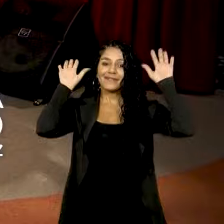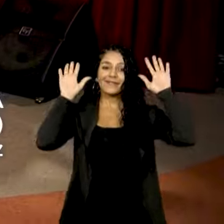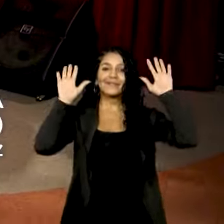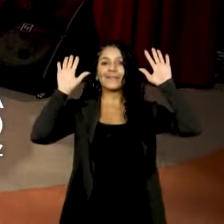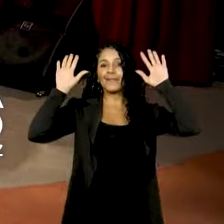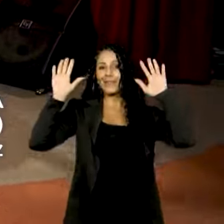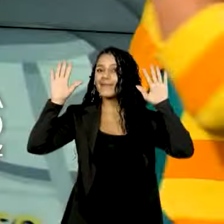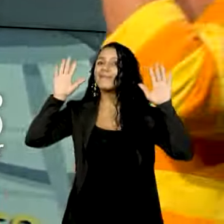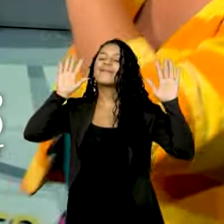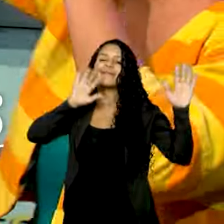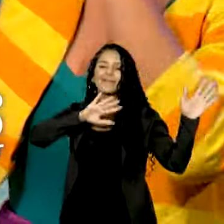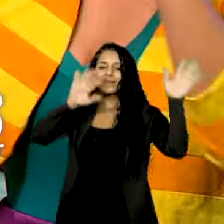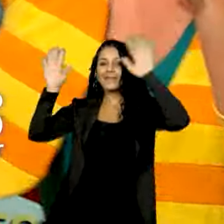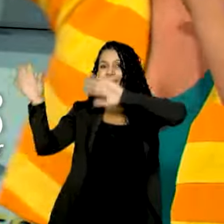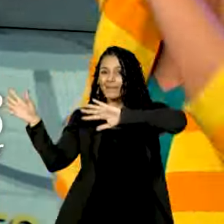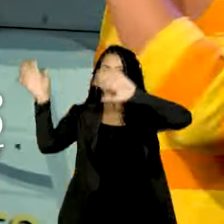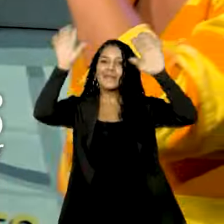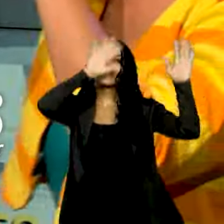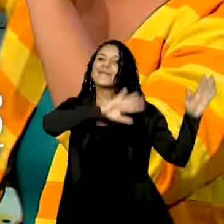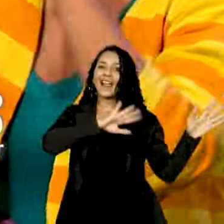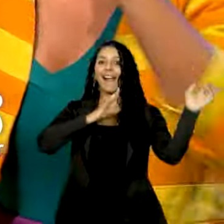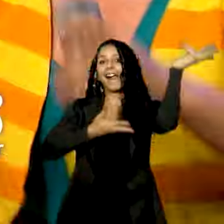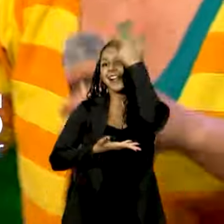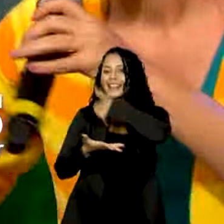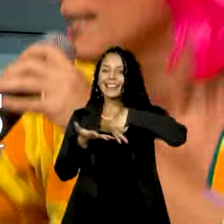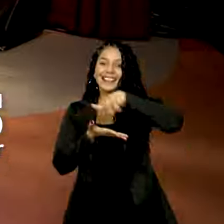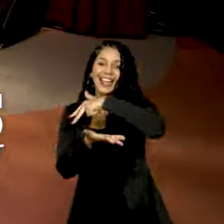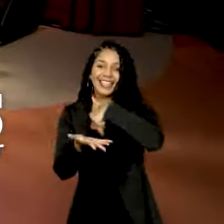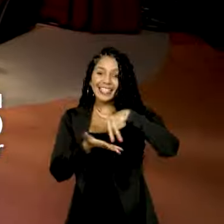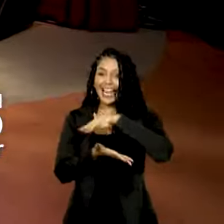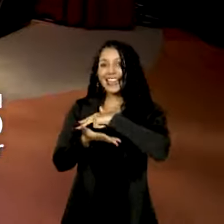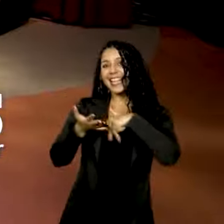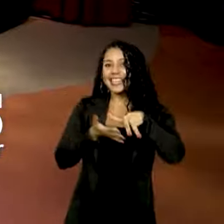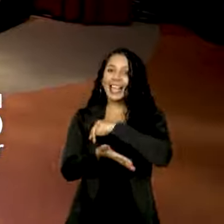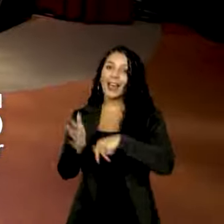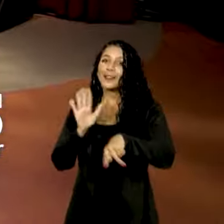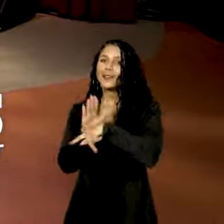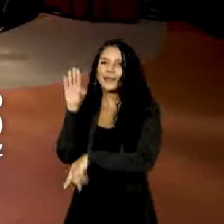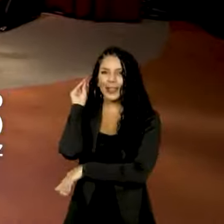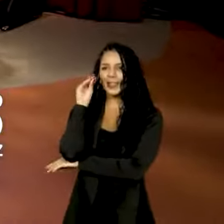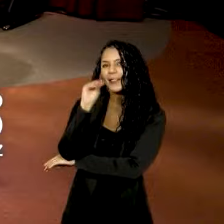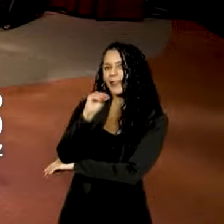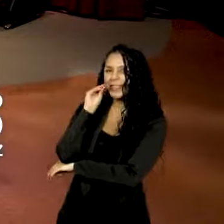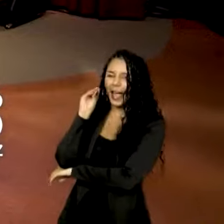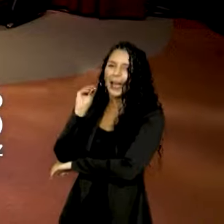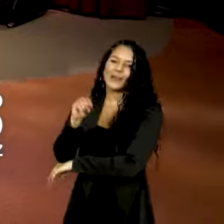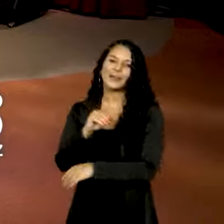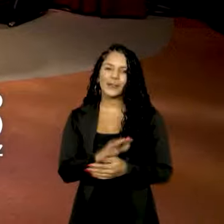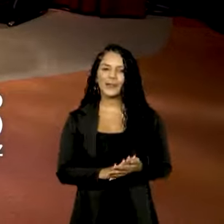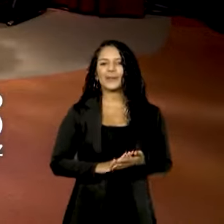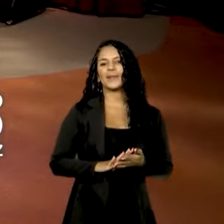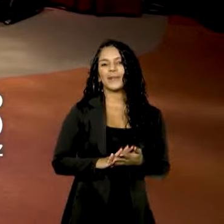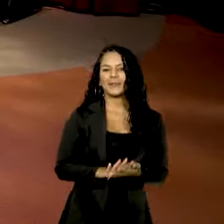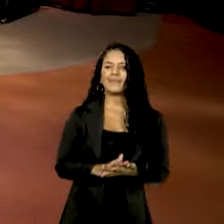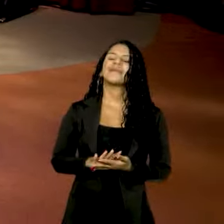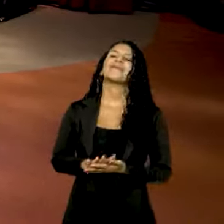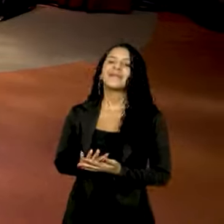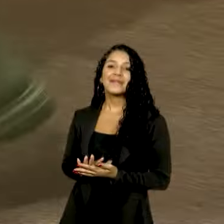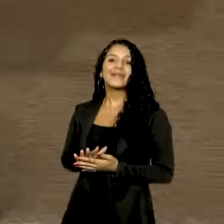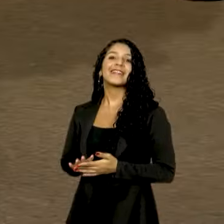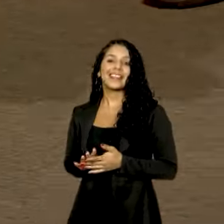Jogue as mãos pro ar, dance a dança do dinossauro.